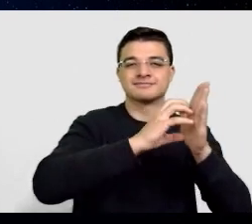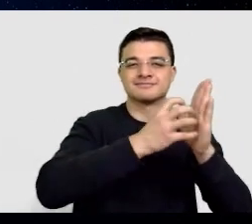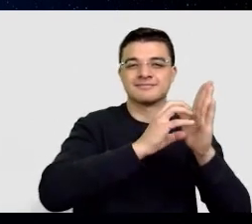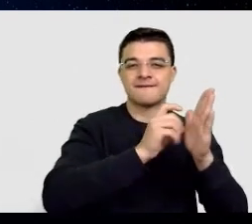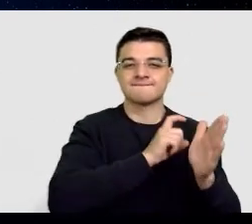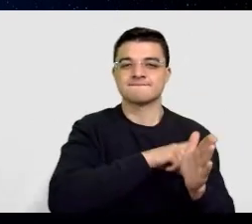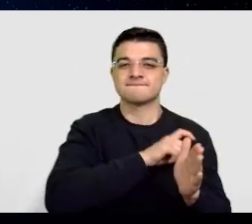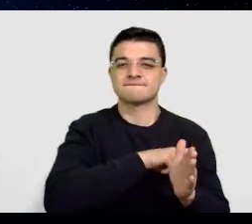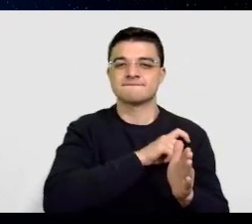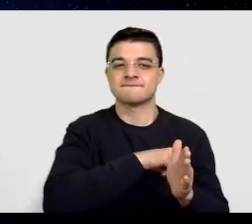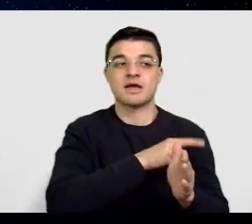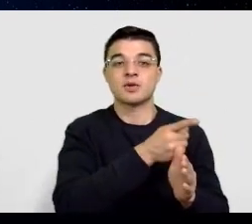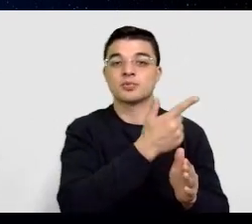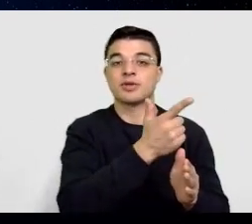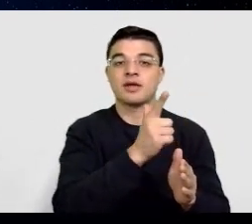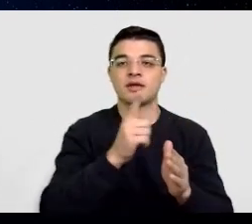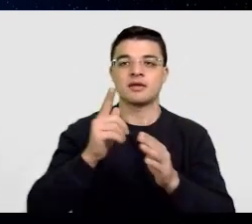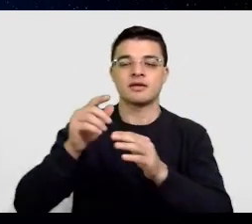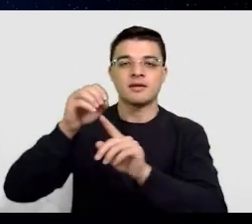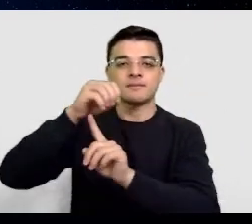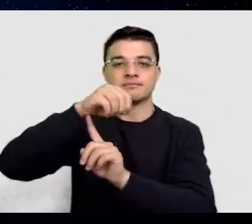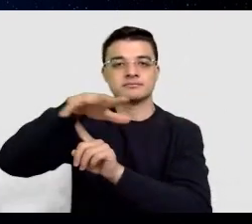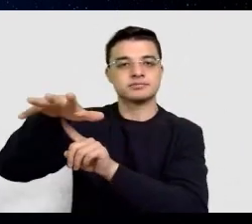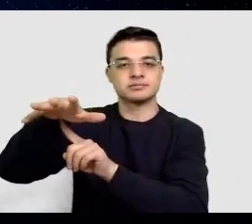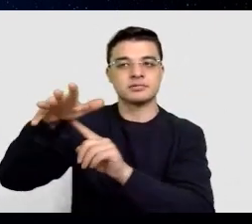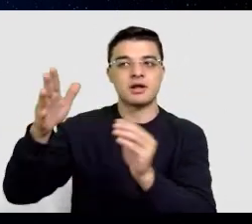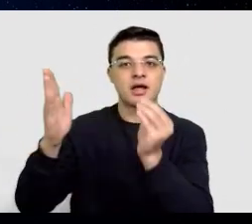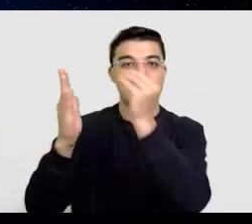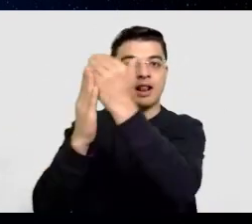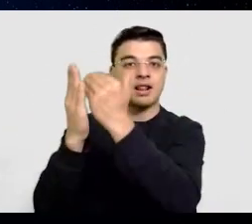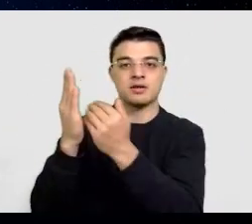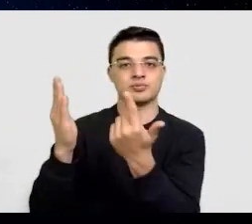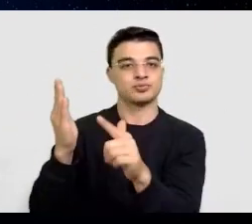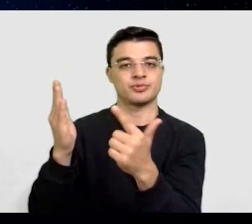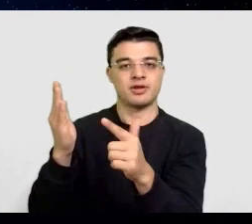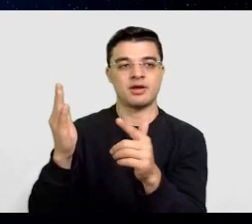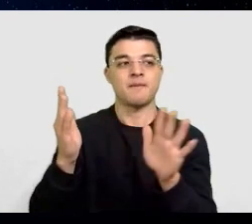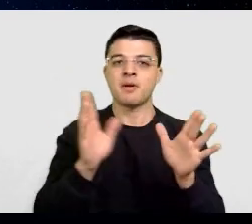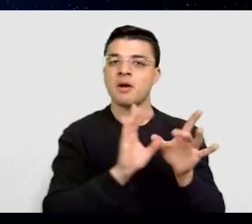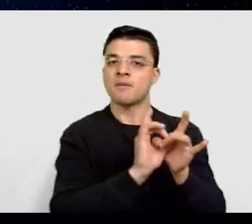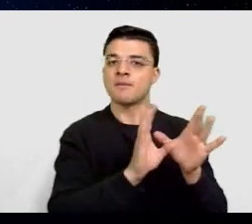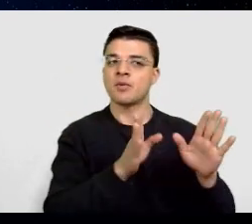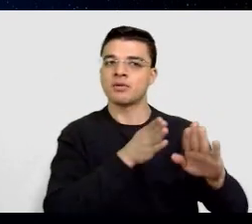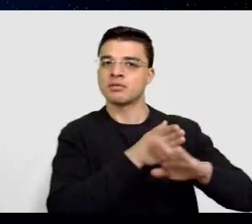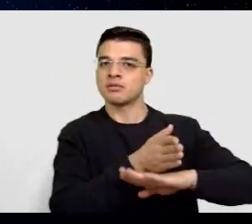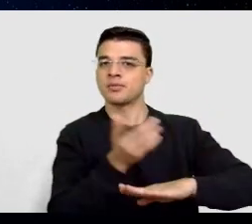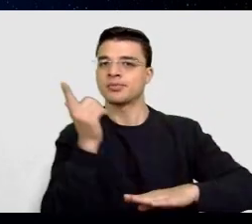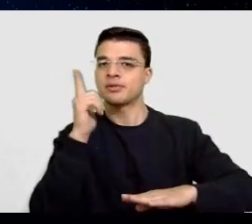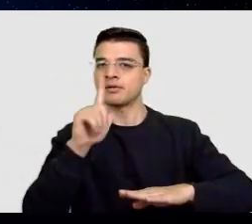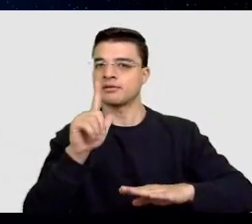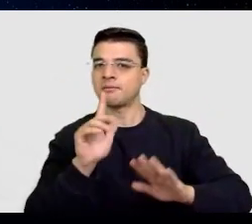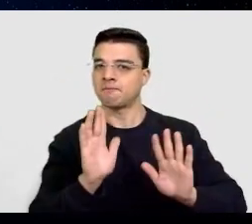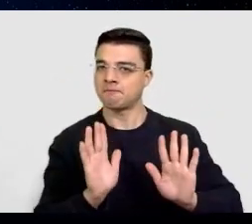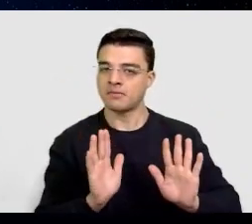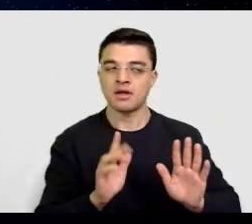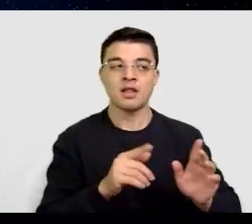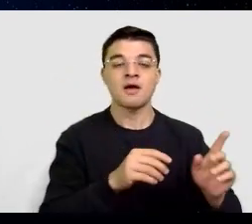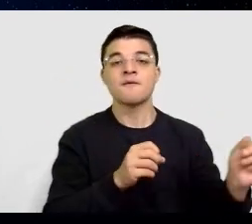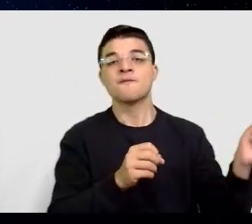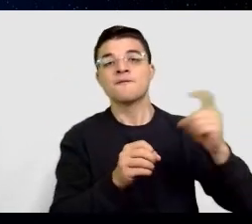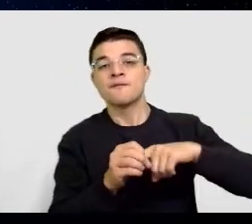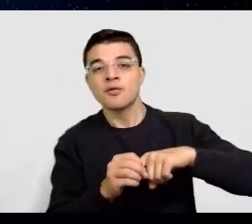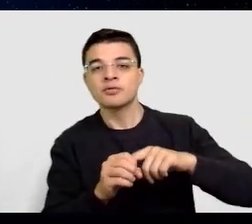lista do Bacen, mas por algum motivo estava passando, ele retorna um JSON Web Token assinado,